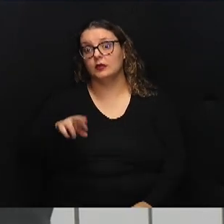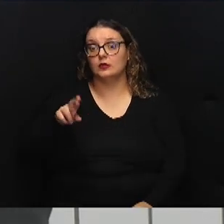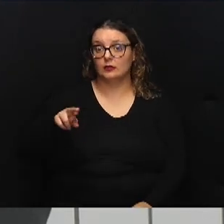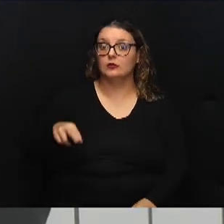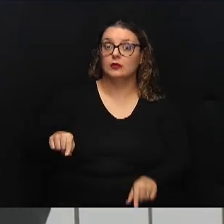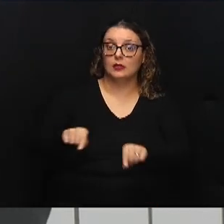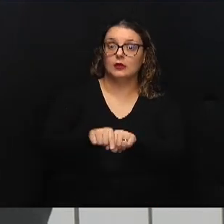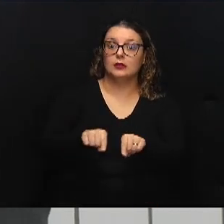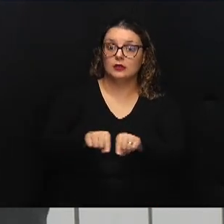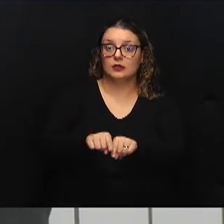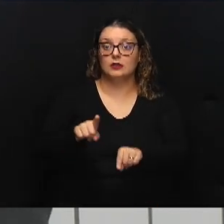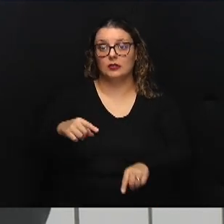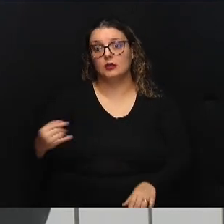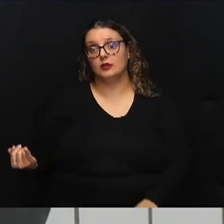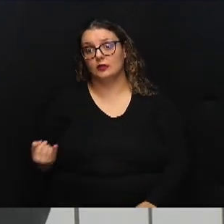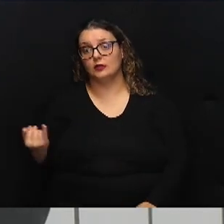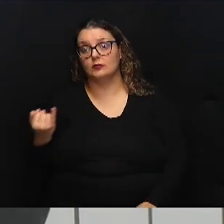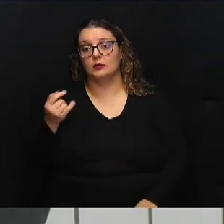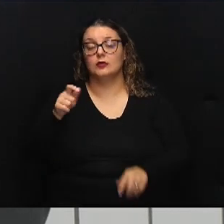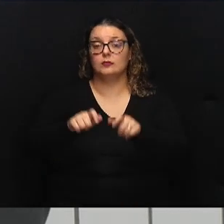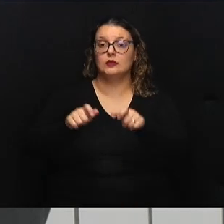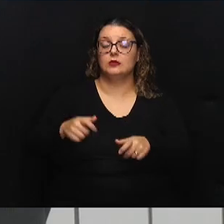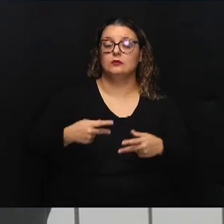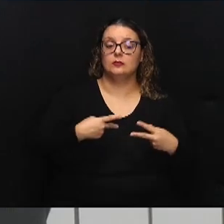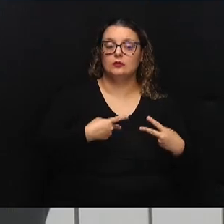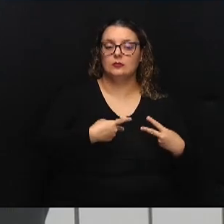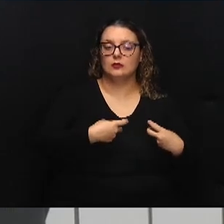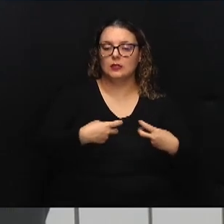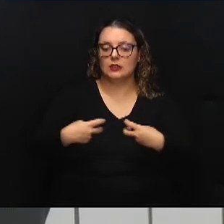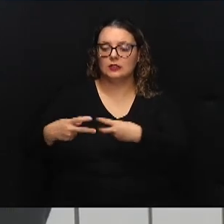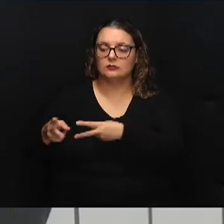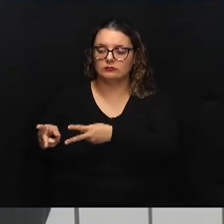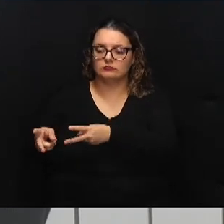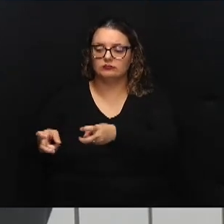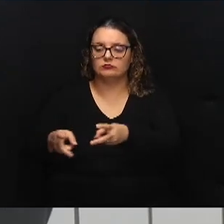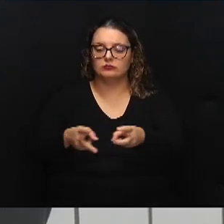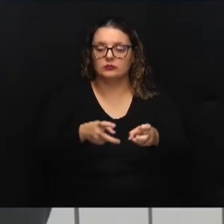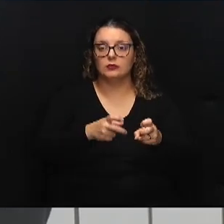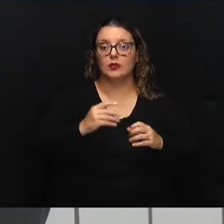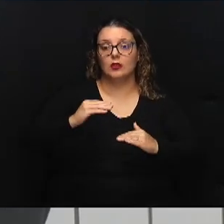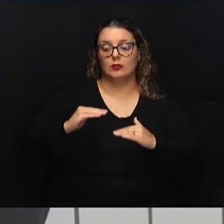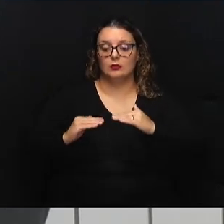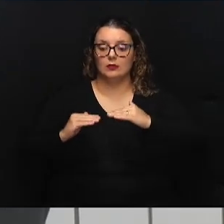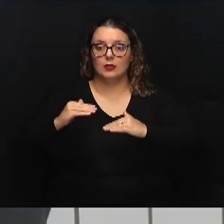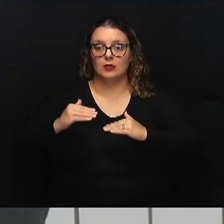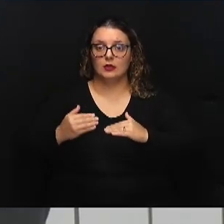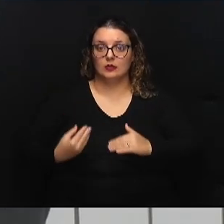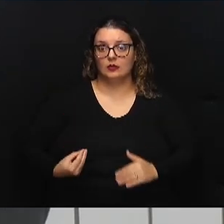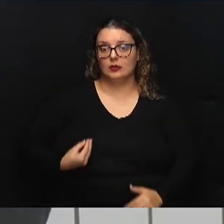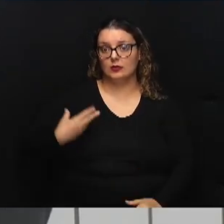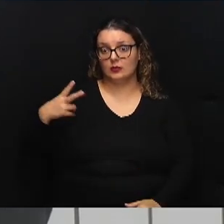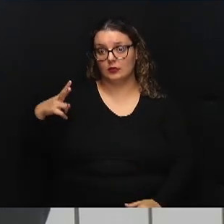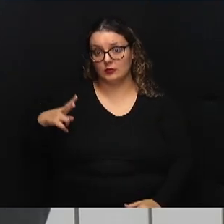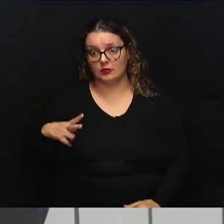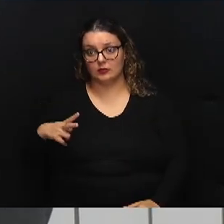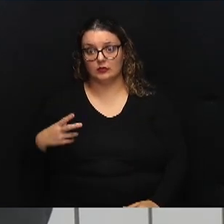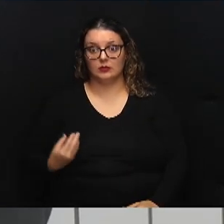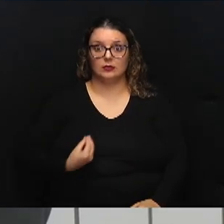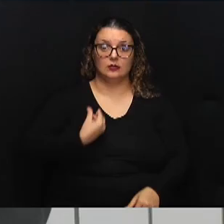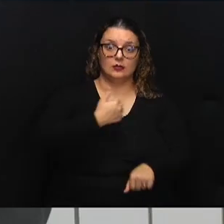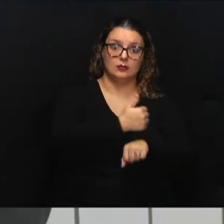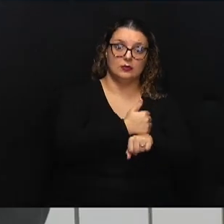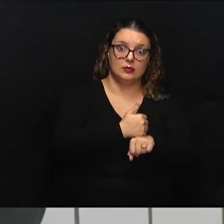também que é muito importante. As pessoas estão percebendo que tem que ter um equilíbrio entre a vida pessoal e a vida